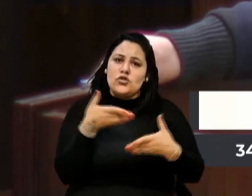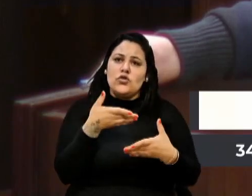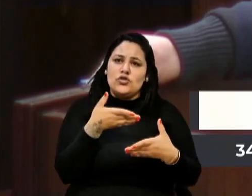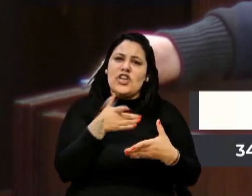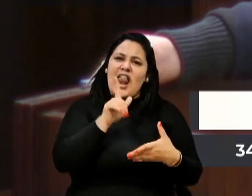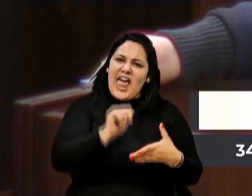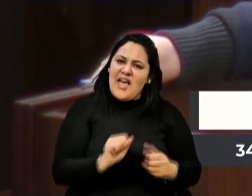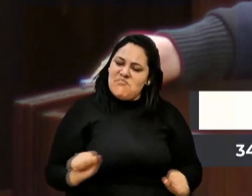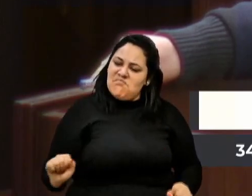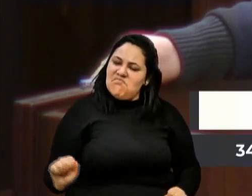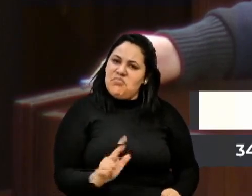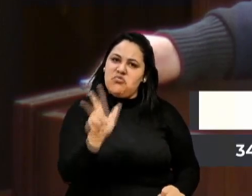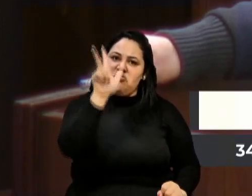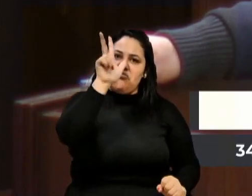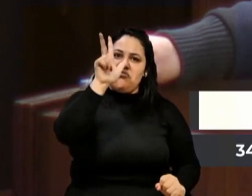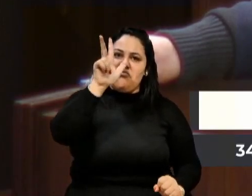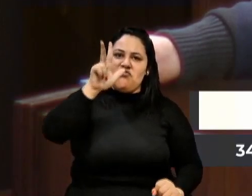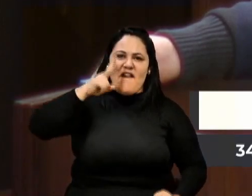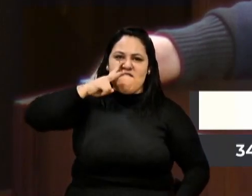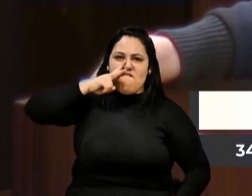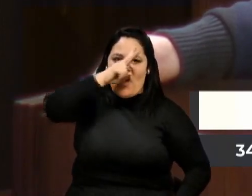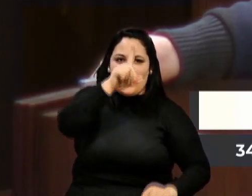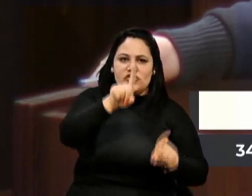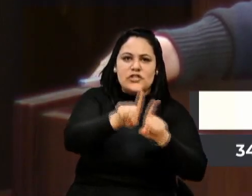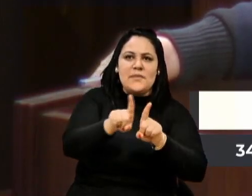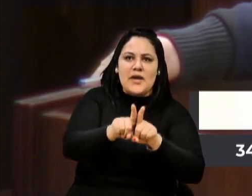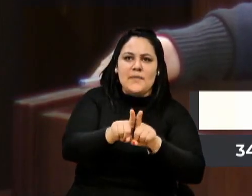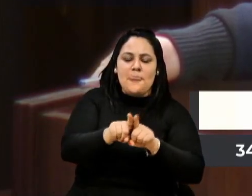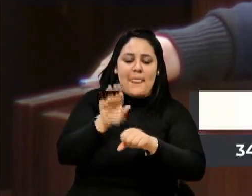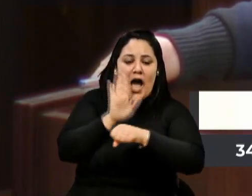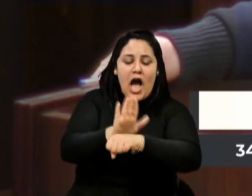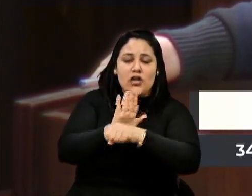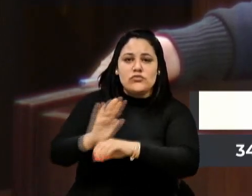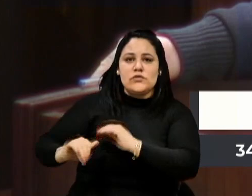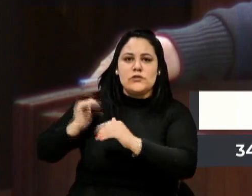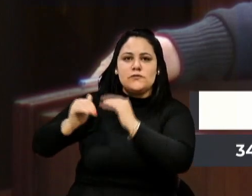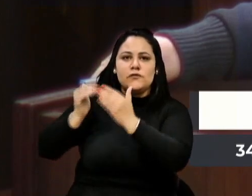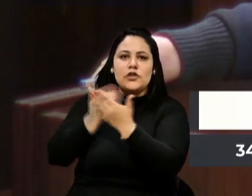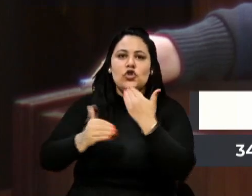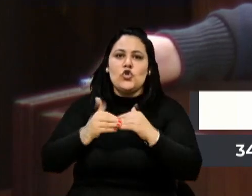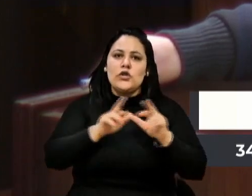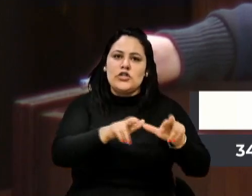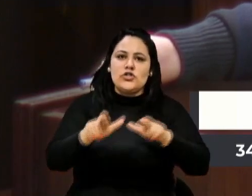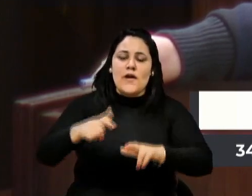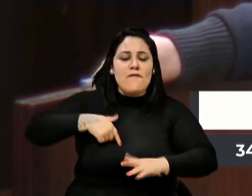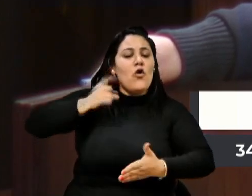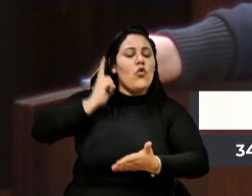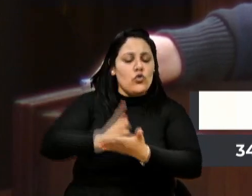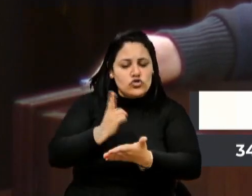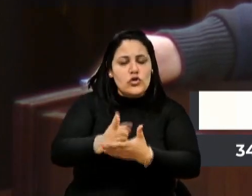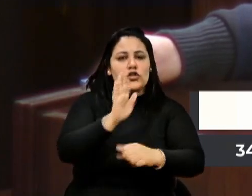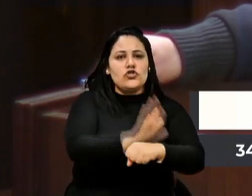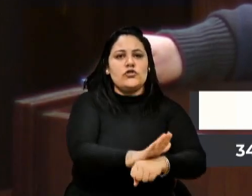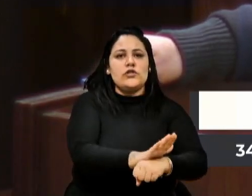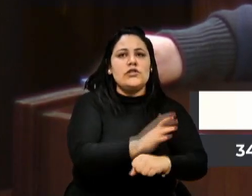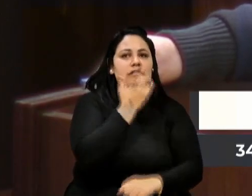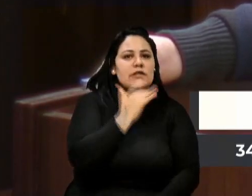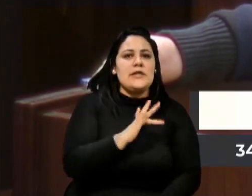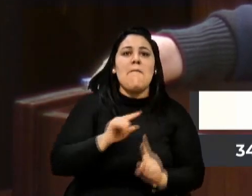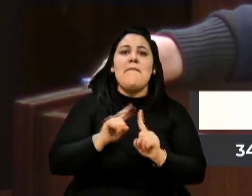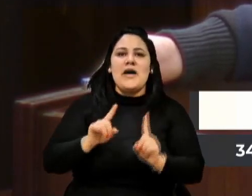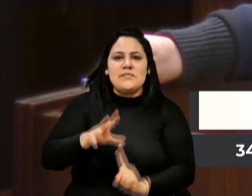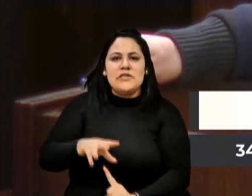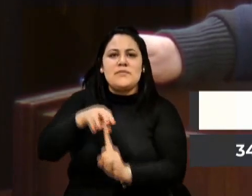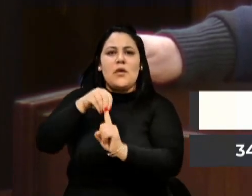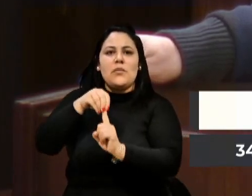pujante, é uma cidade que ajuda, né, a desenvolver toda a nossa região. Então, eu continuarei ajudando as crianças, mas, principalmente,